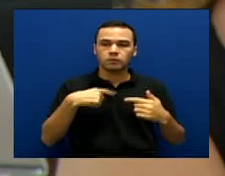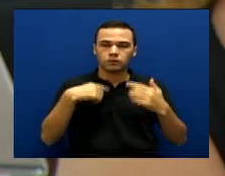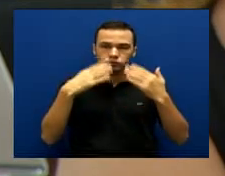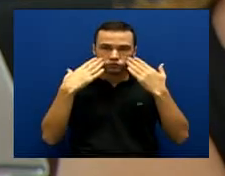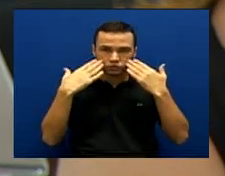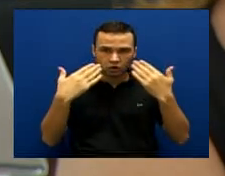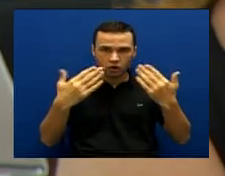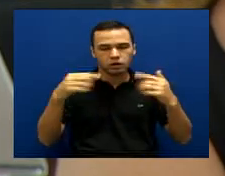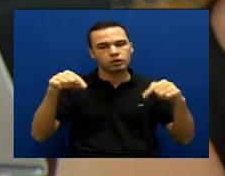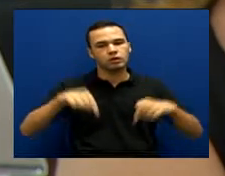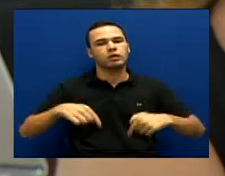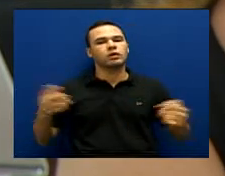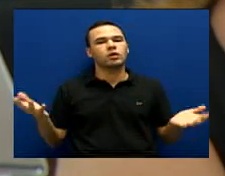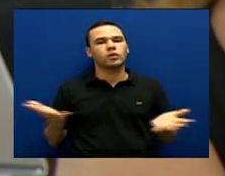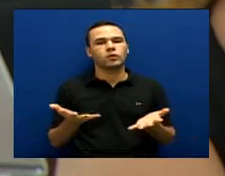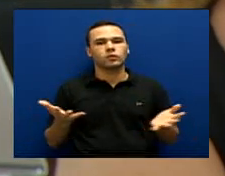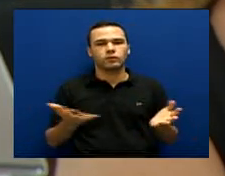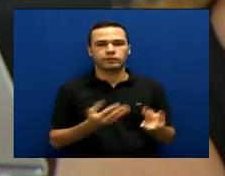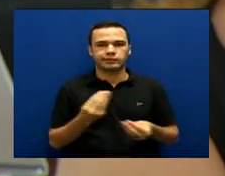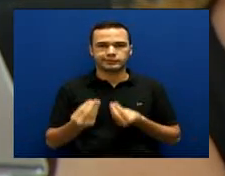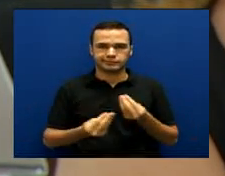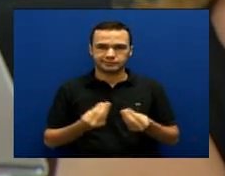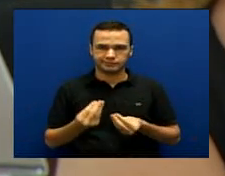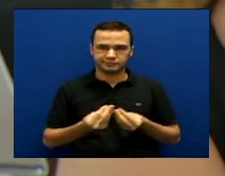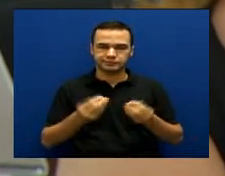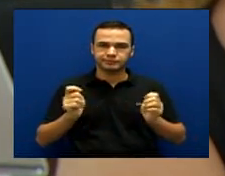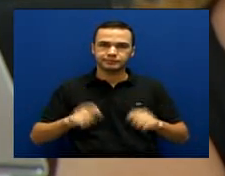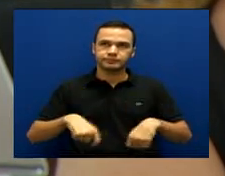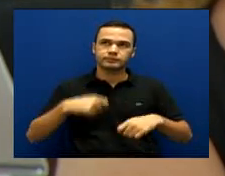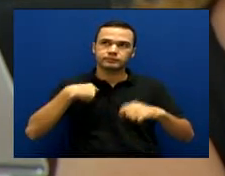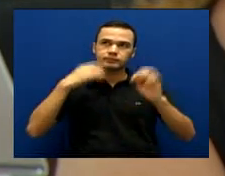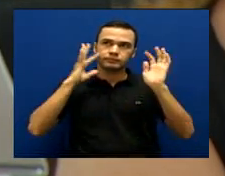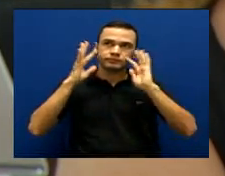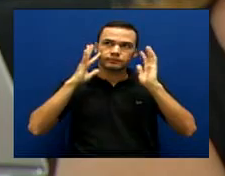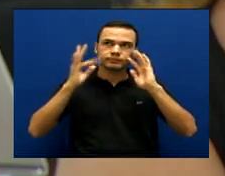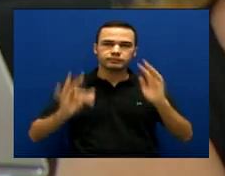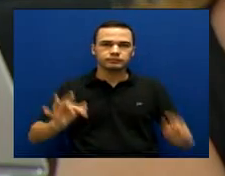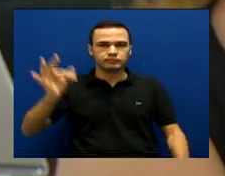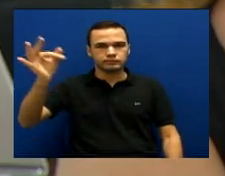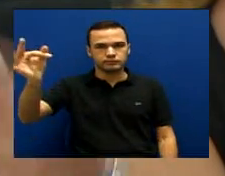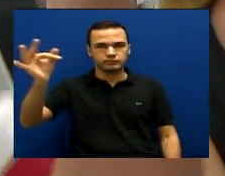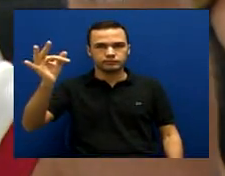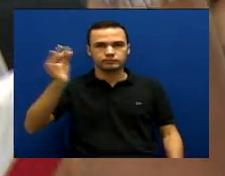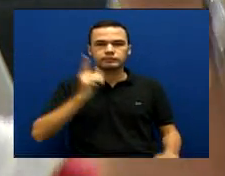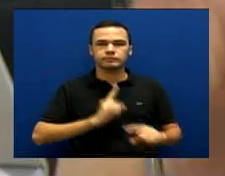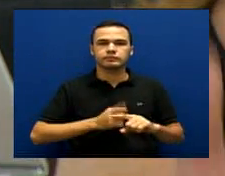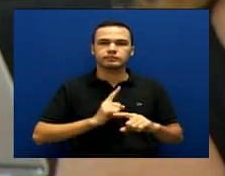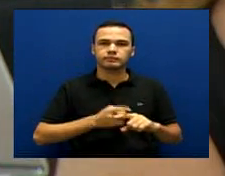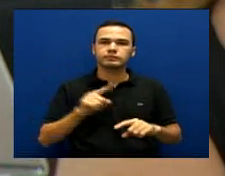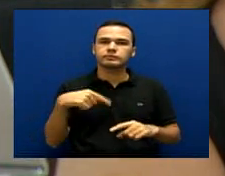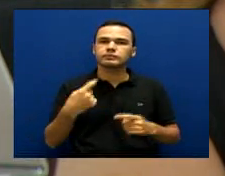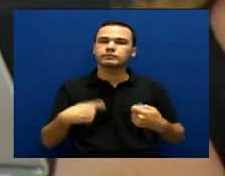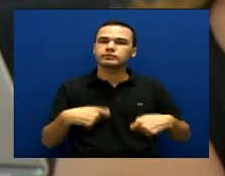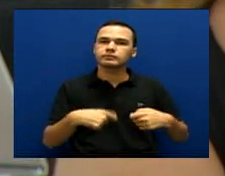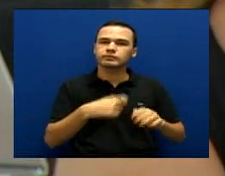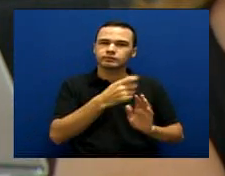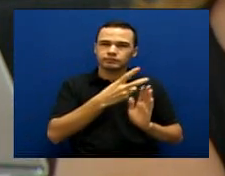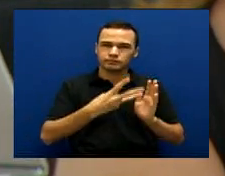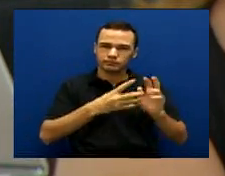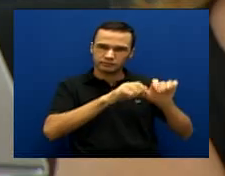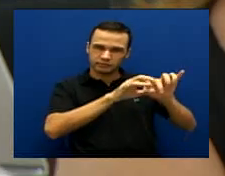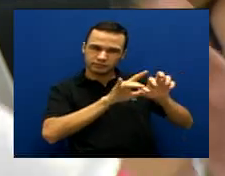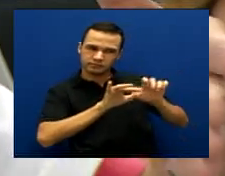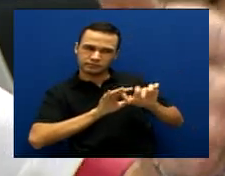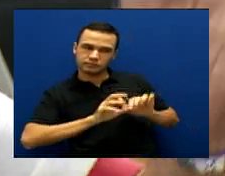da situação atual e nós podemos pensar sobre o futuro o que nós precisamos é de um relatório doutor